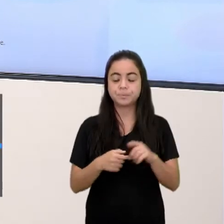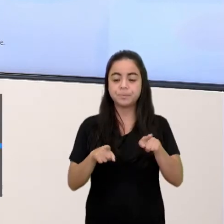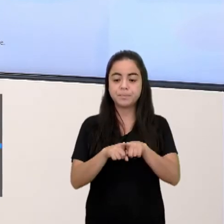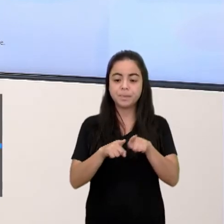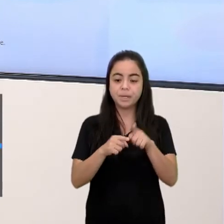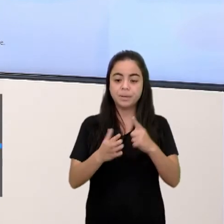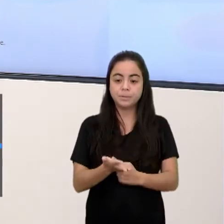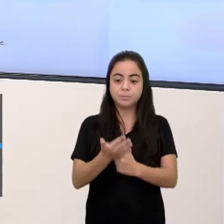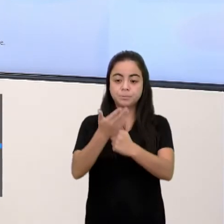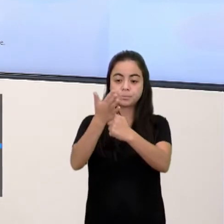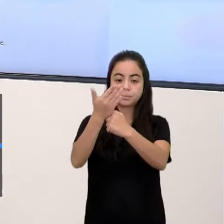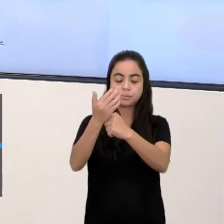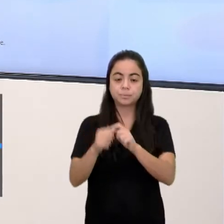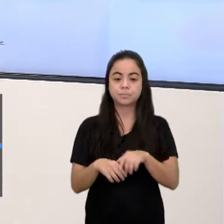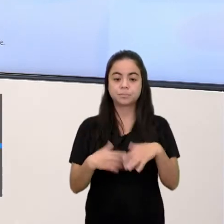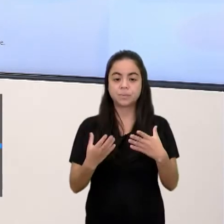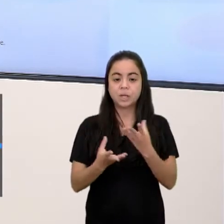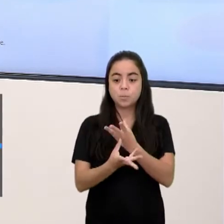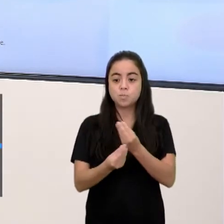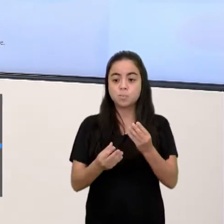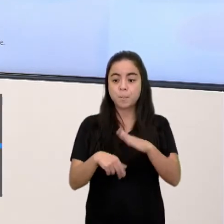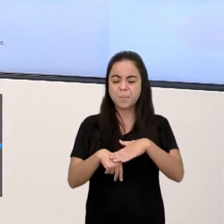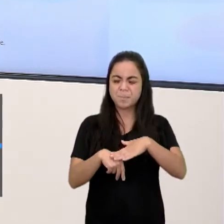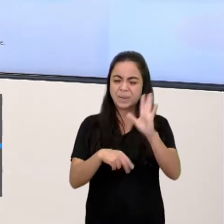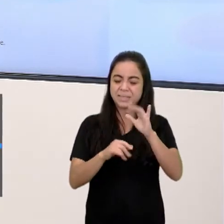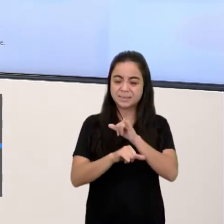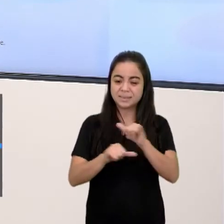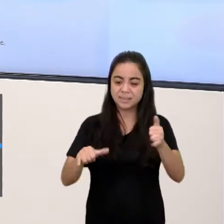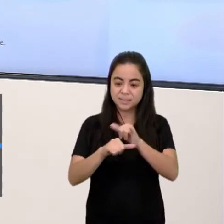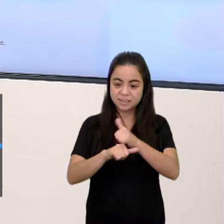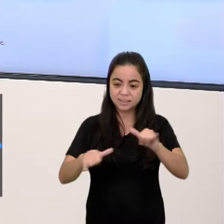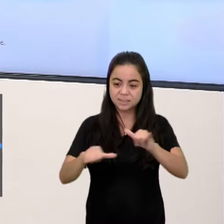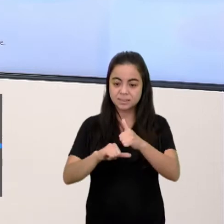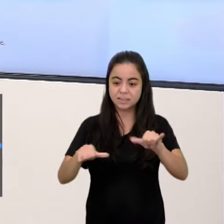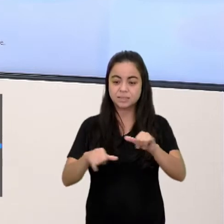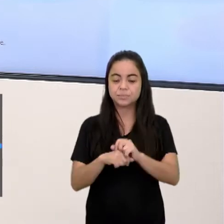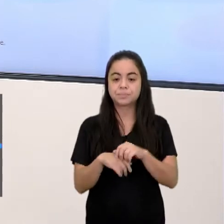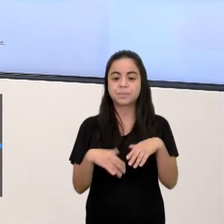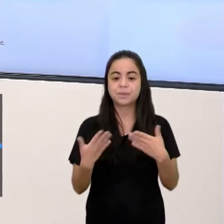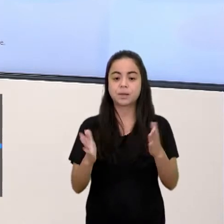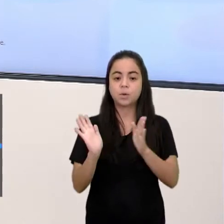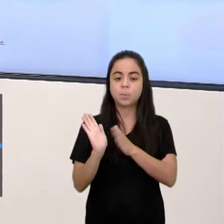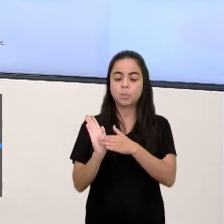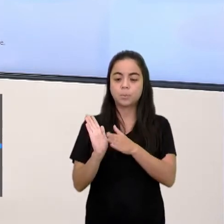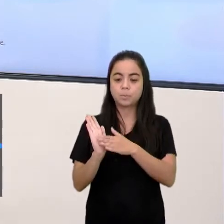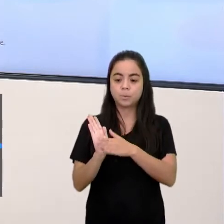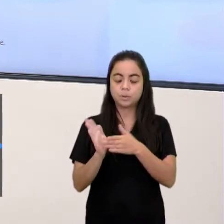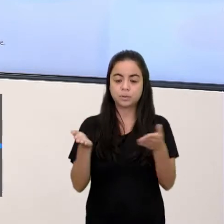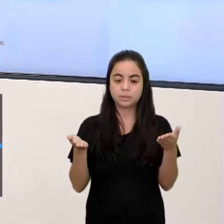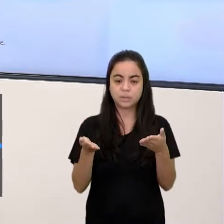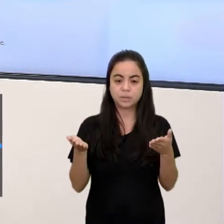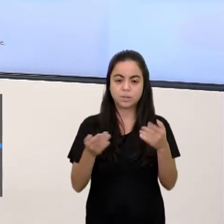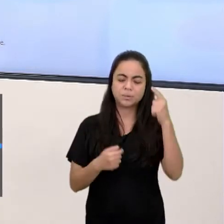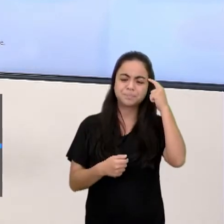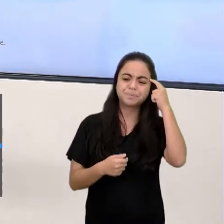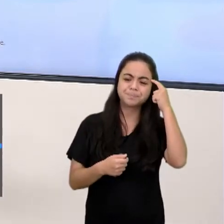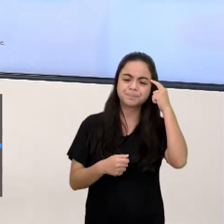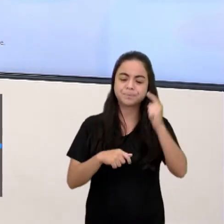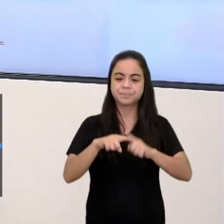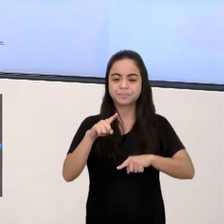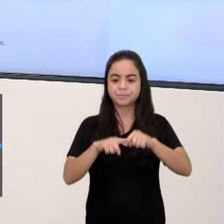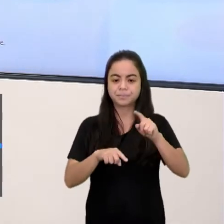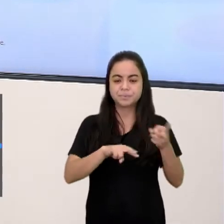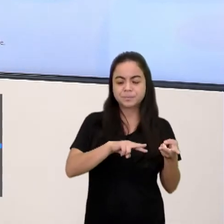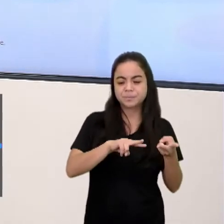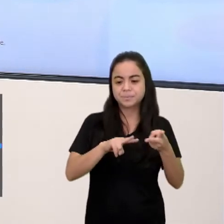tecnologia, consome-se muito mais eletricidade. Então, a proposta é que a gente procure, né, mecanismos de